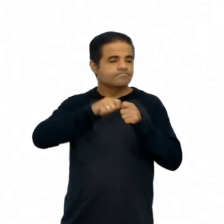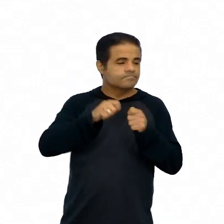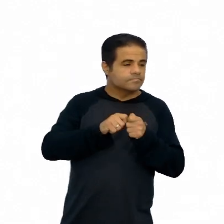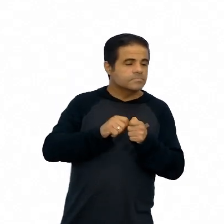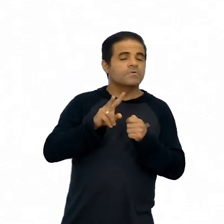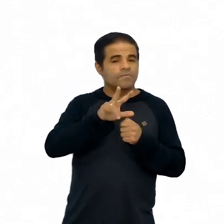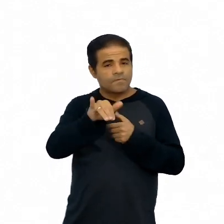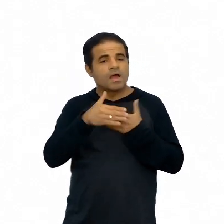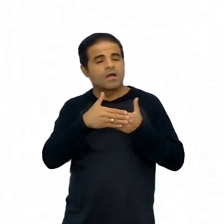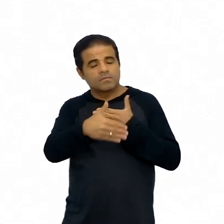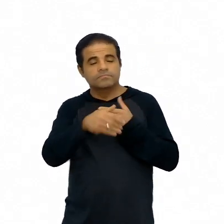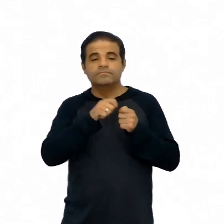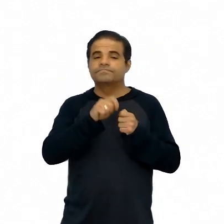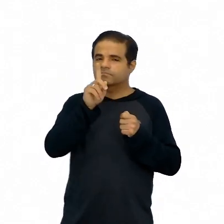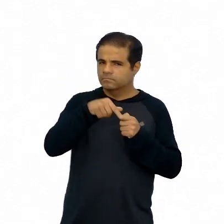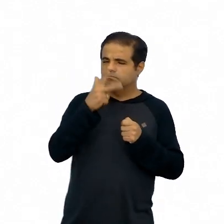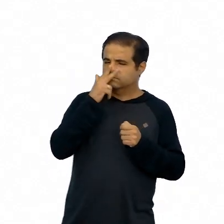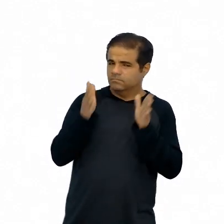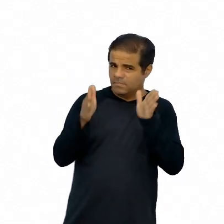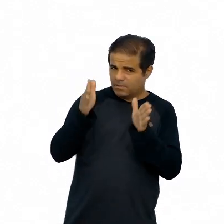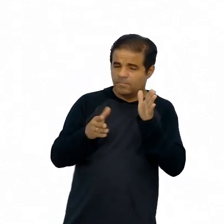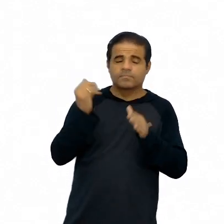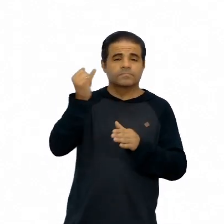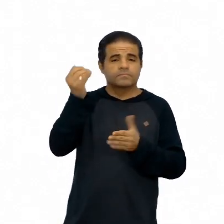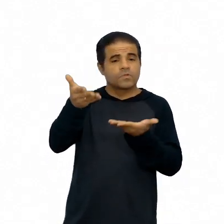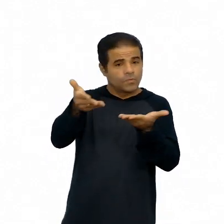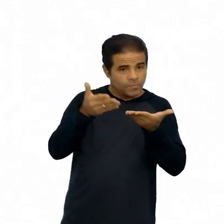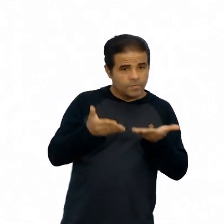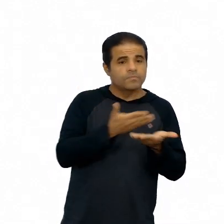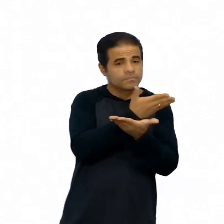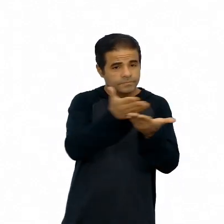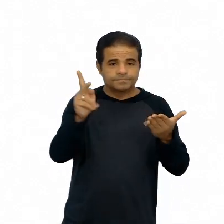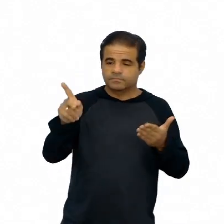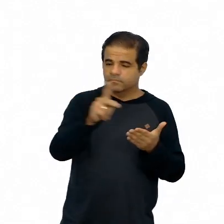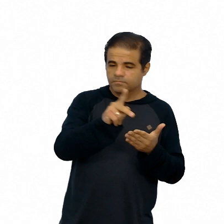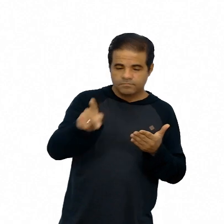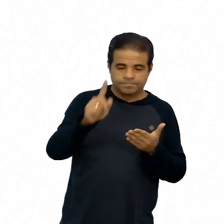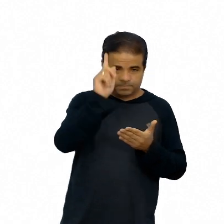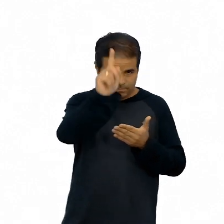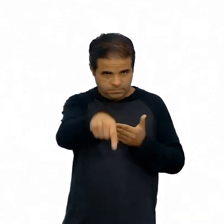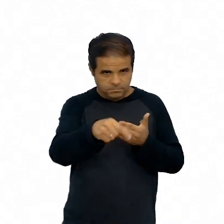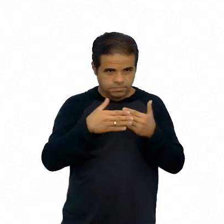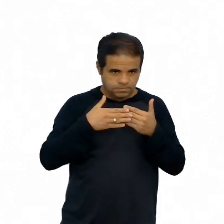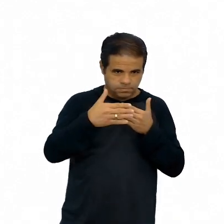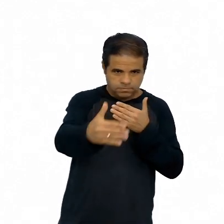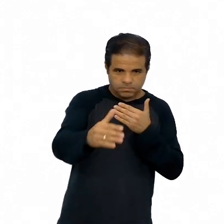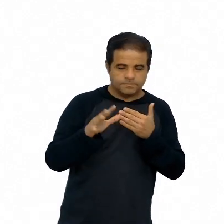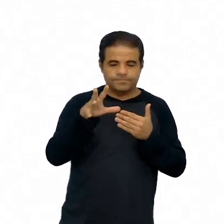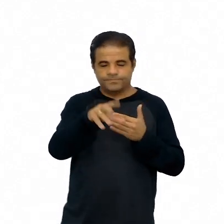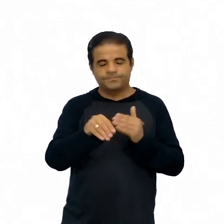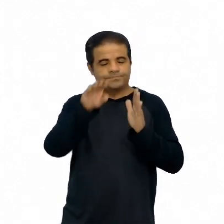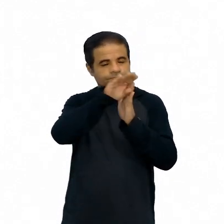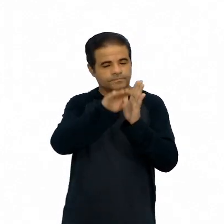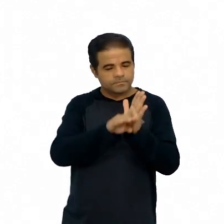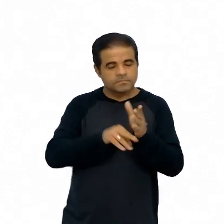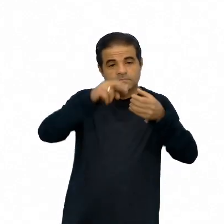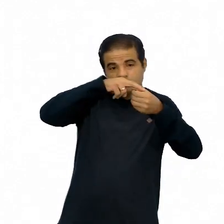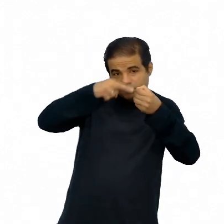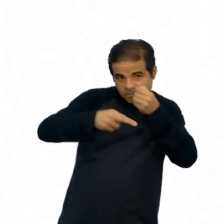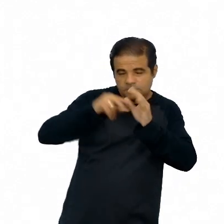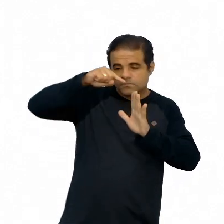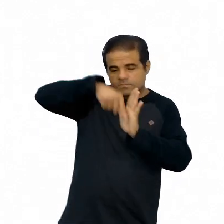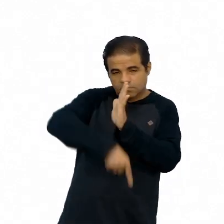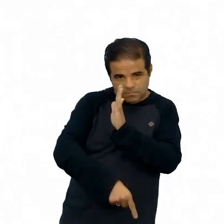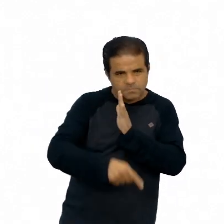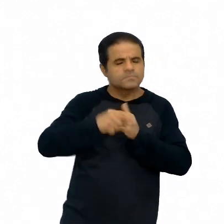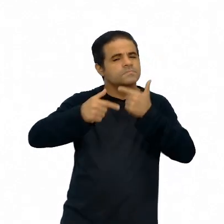a gente vai fazer? Eu acho que é um momento importante, aí eu convido você, professor, você, professor do programa de recuperação e aprofundamento